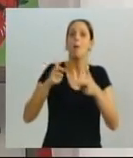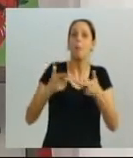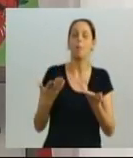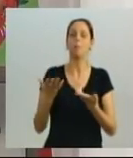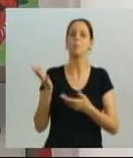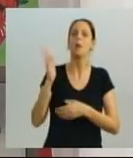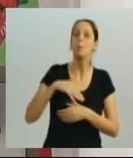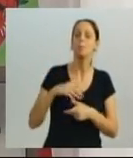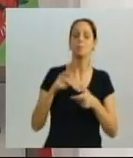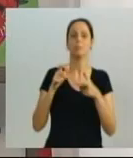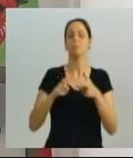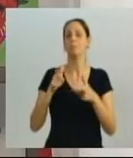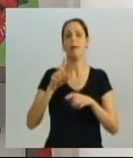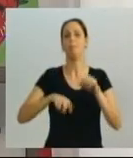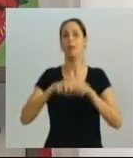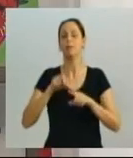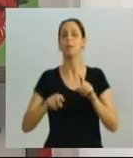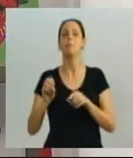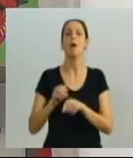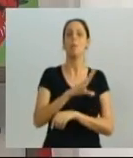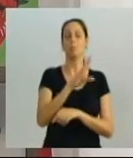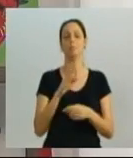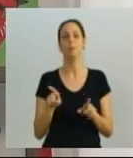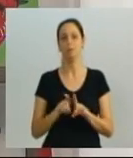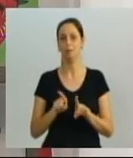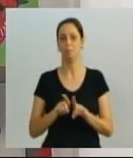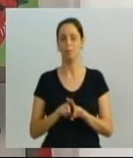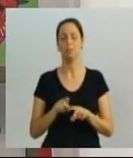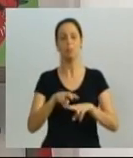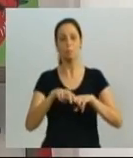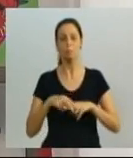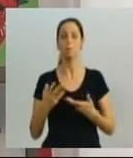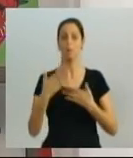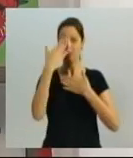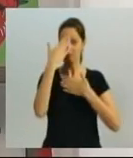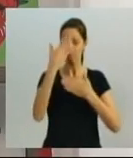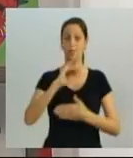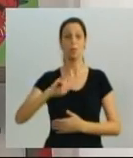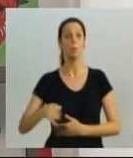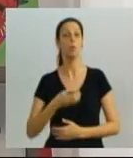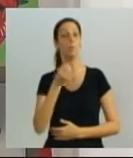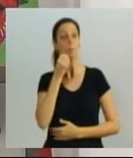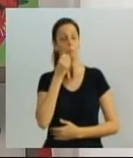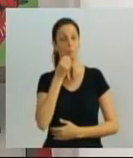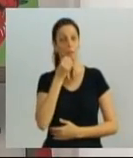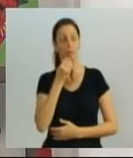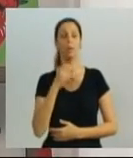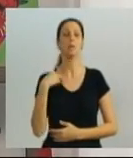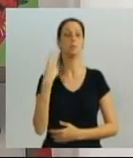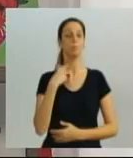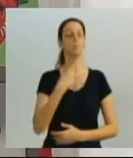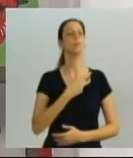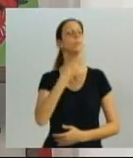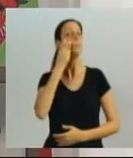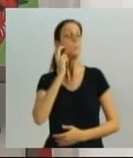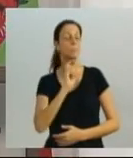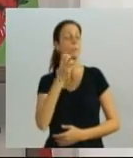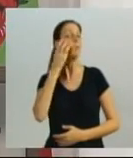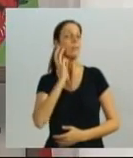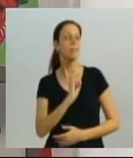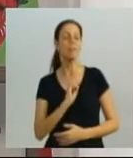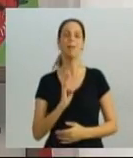quem sai e para onde vai. Então, queria agradecer a oportunidade do vereador Vanderlei nos deu